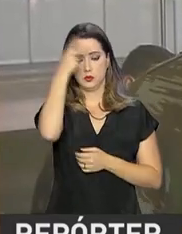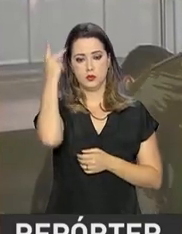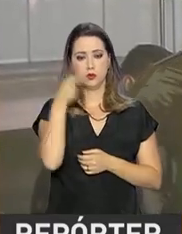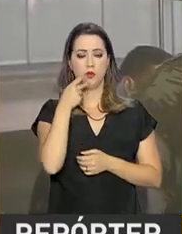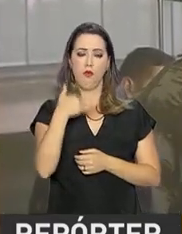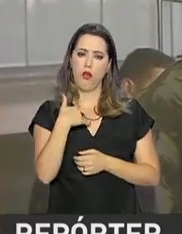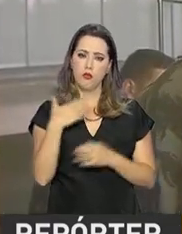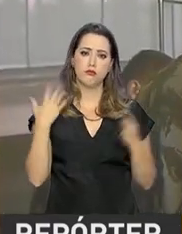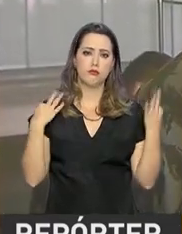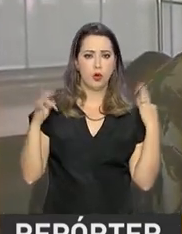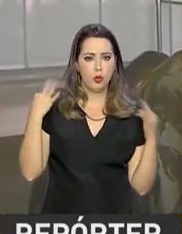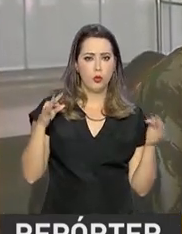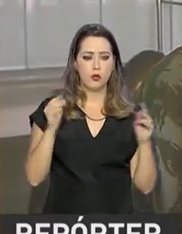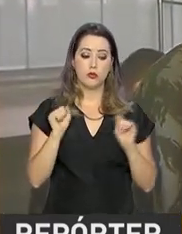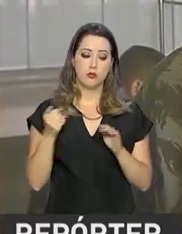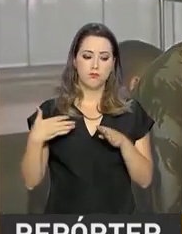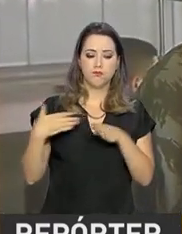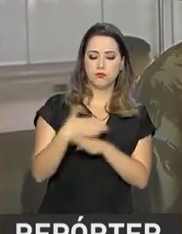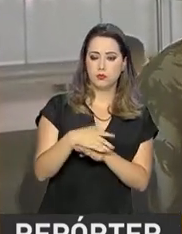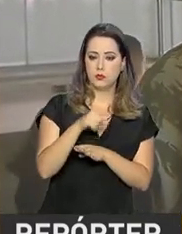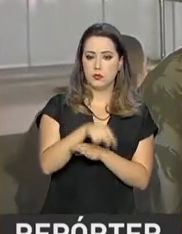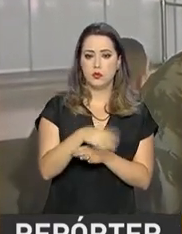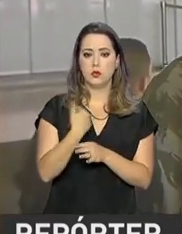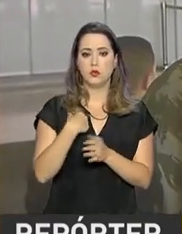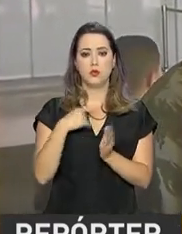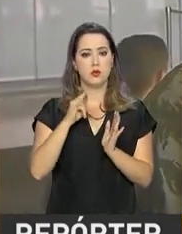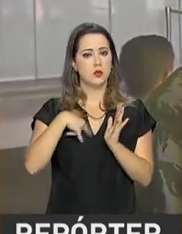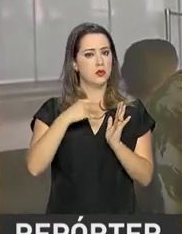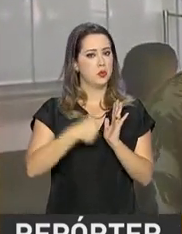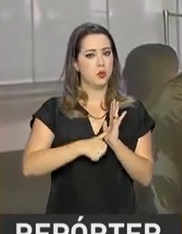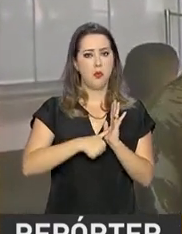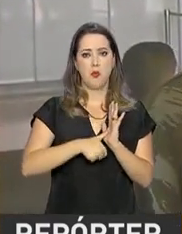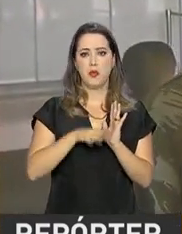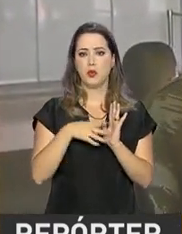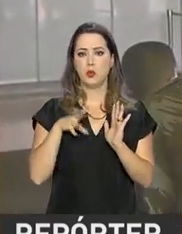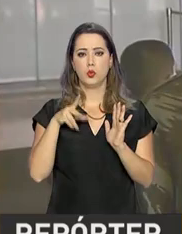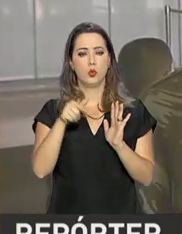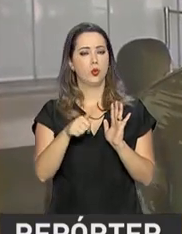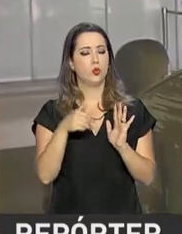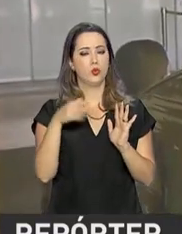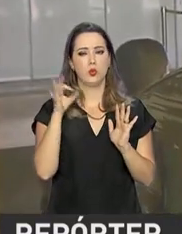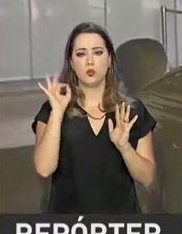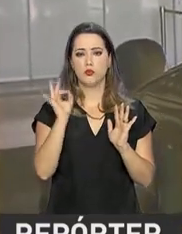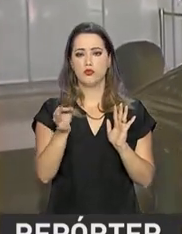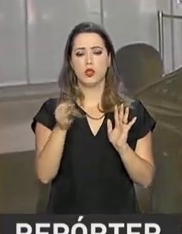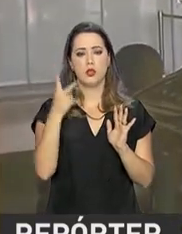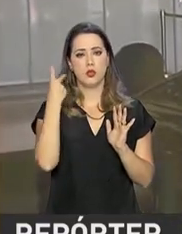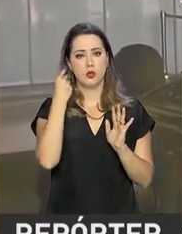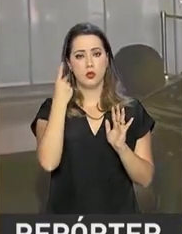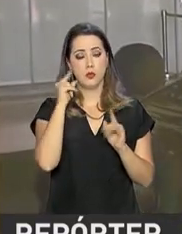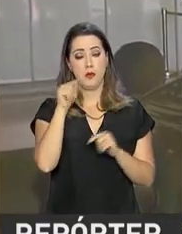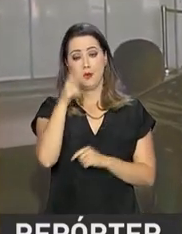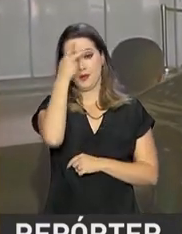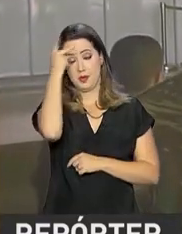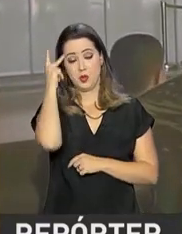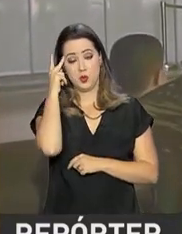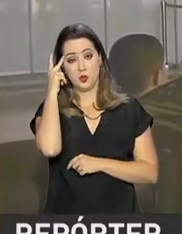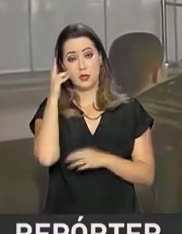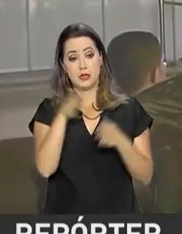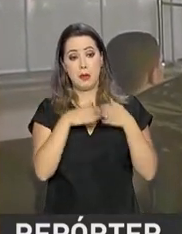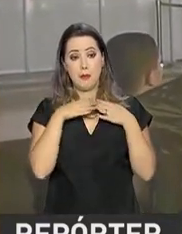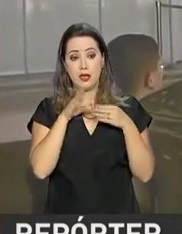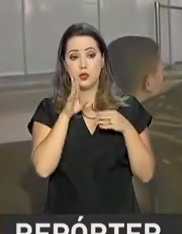turistas, passam por aqui, façam o cheque normal, o passaporte, a identidade e segue normal. Aqueles que